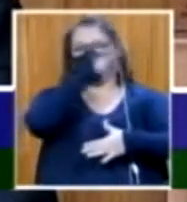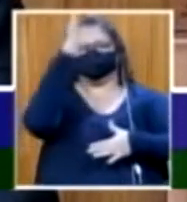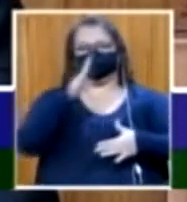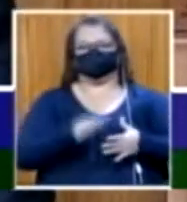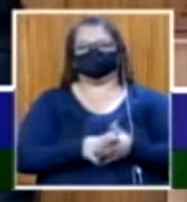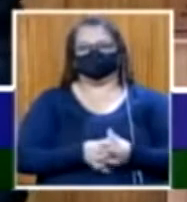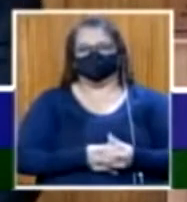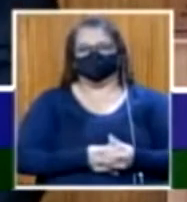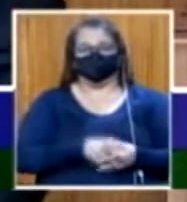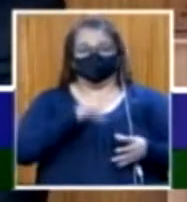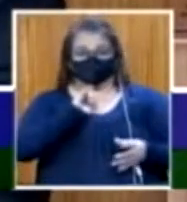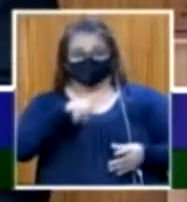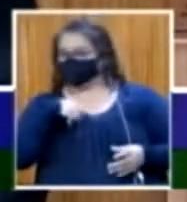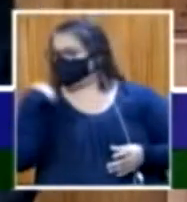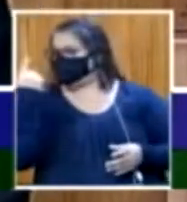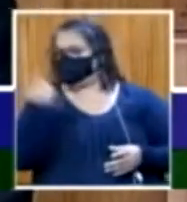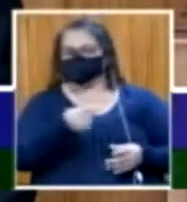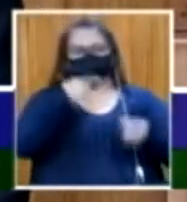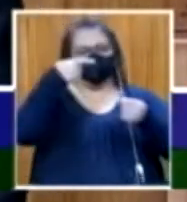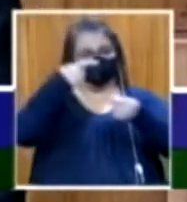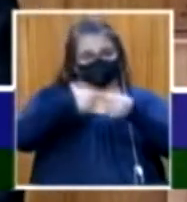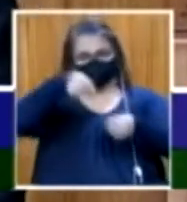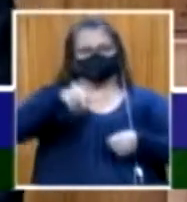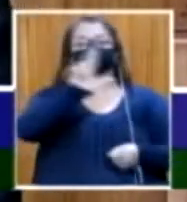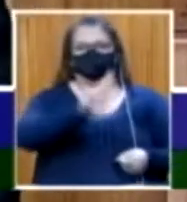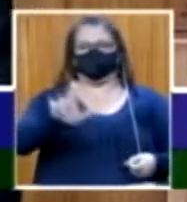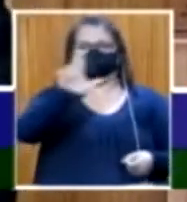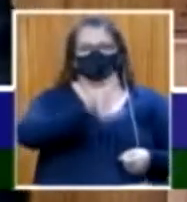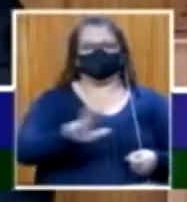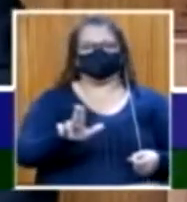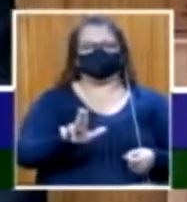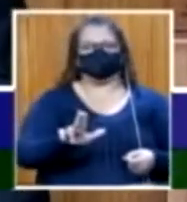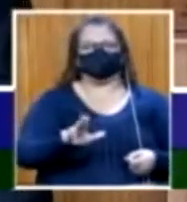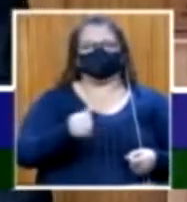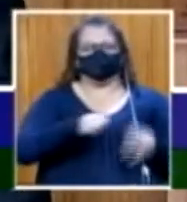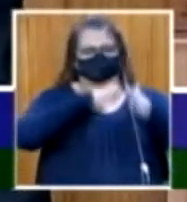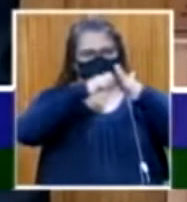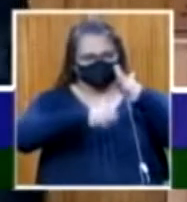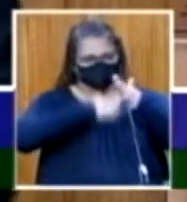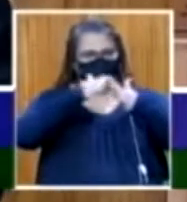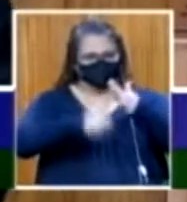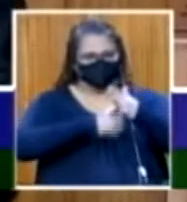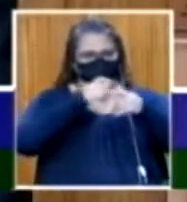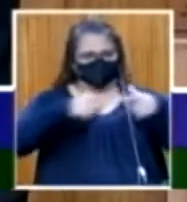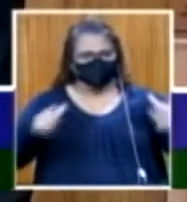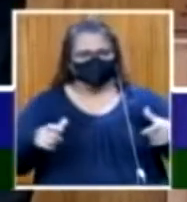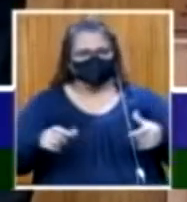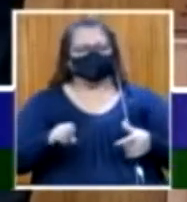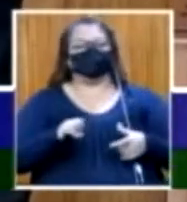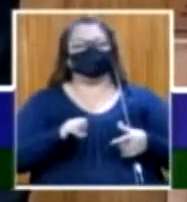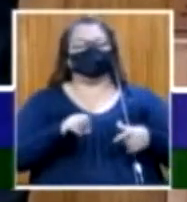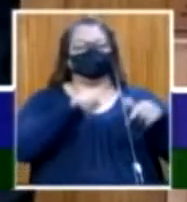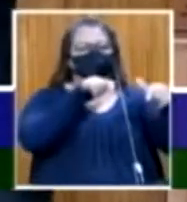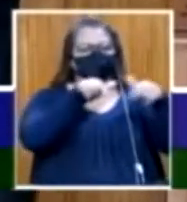país. Se nós pegarmos a nossa cidade, grandes empregadores aqui são do segmento de